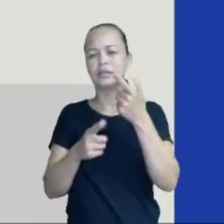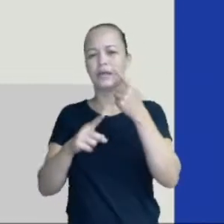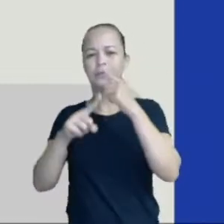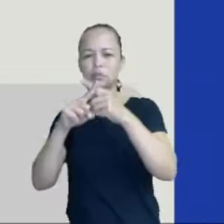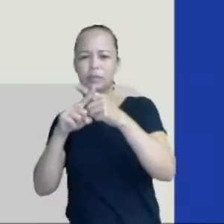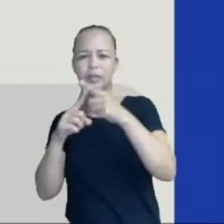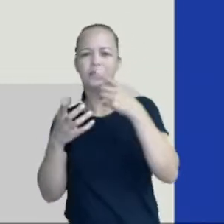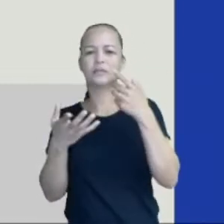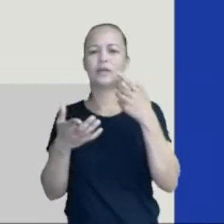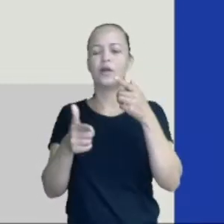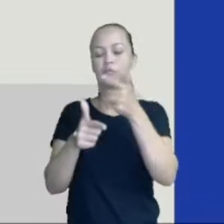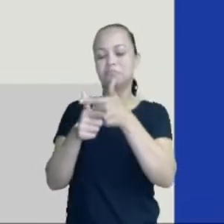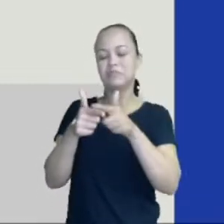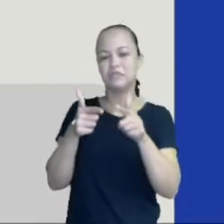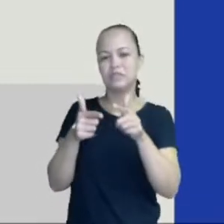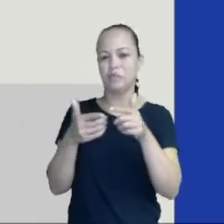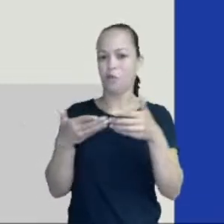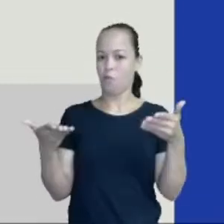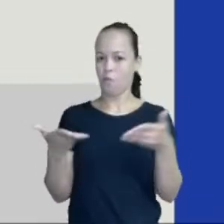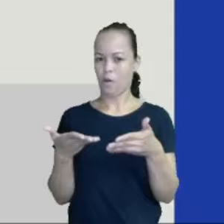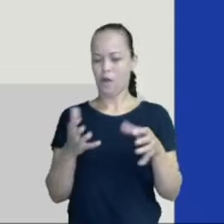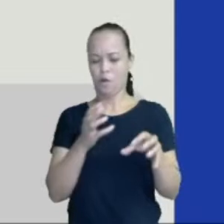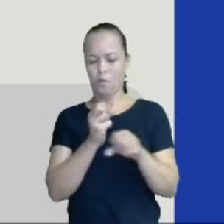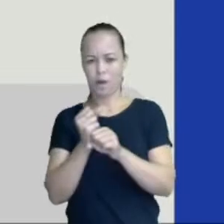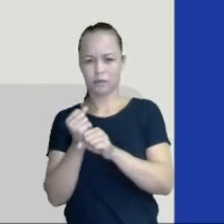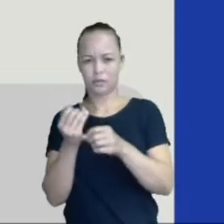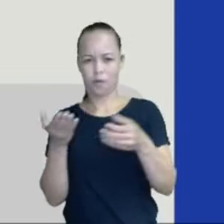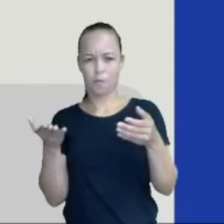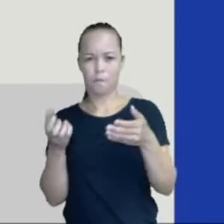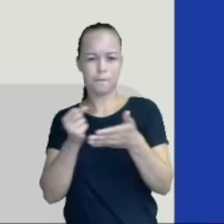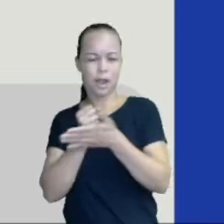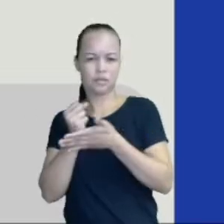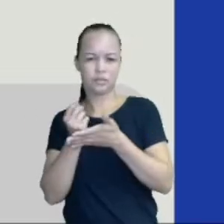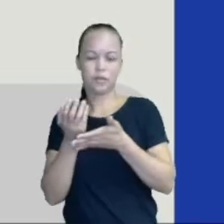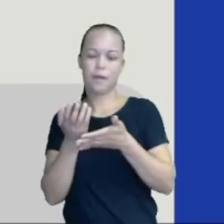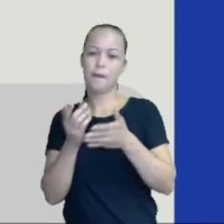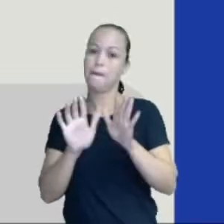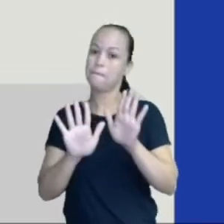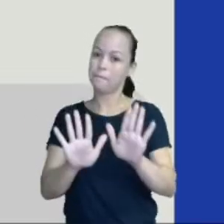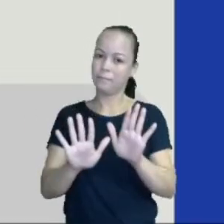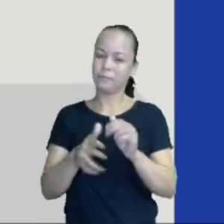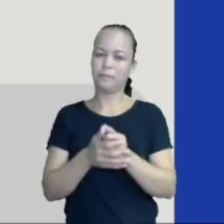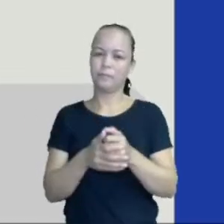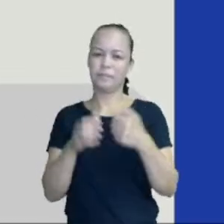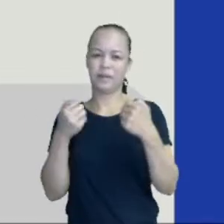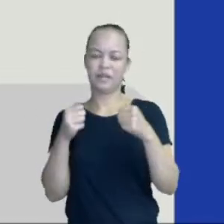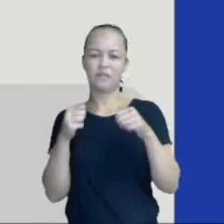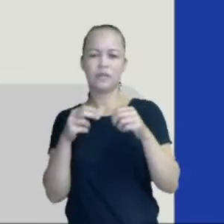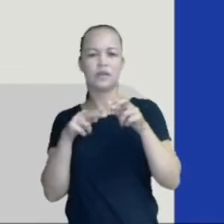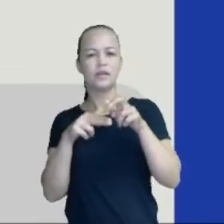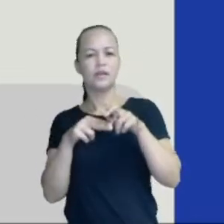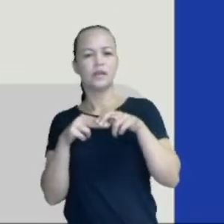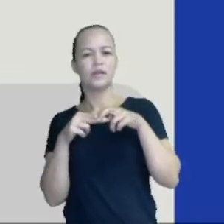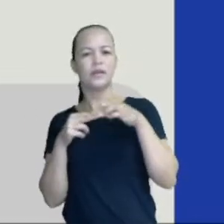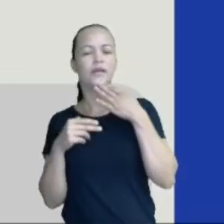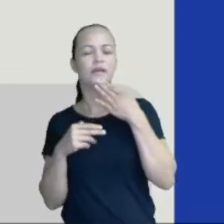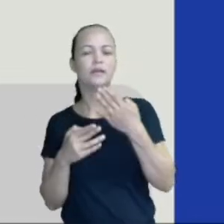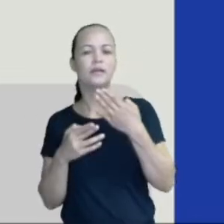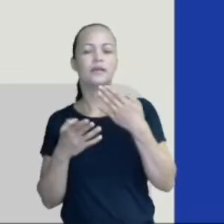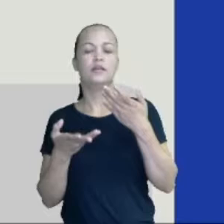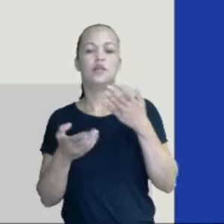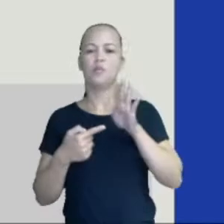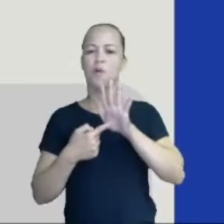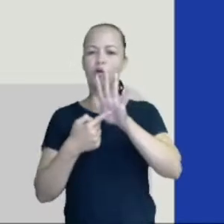às operações básicas, mas eu quis entrar com geometria, né? O conteúdo é classificação